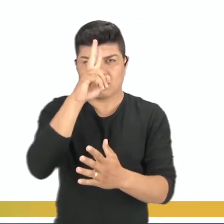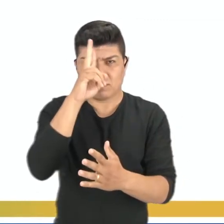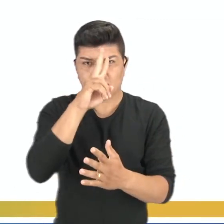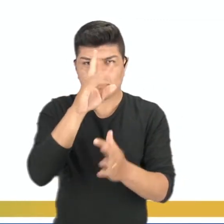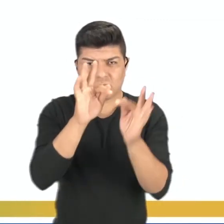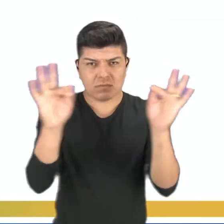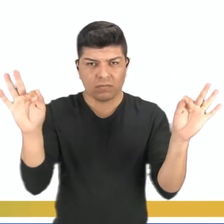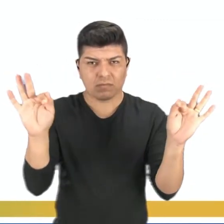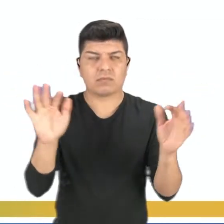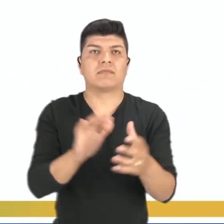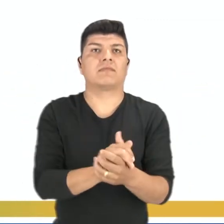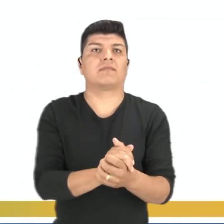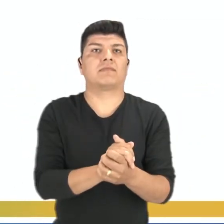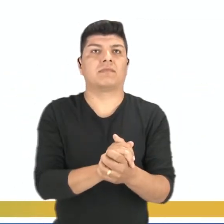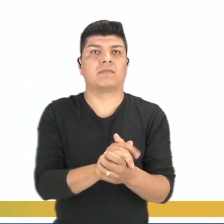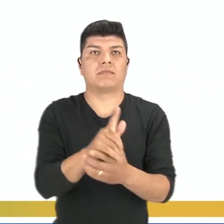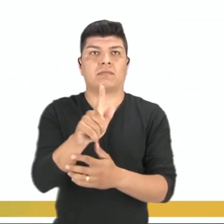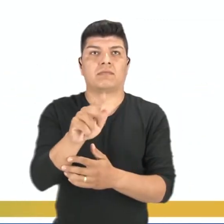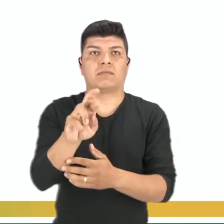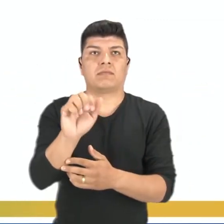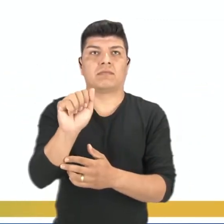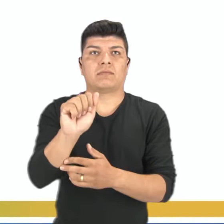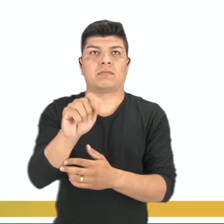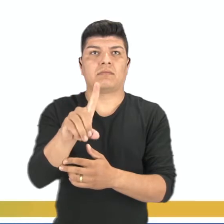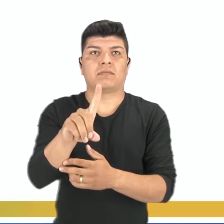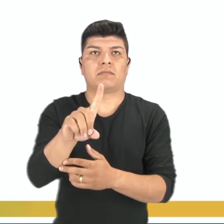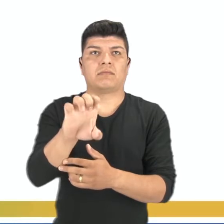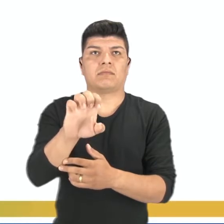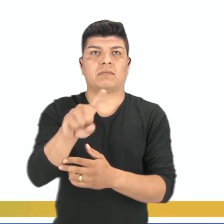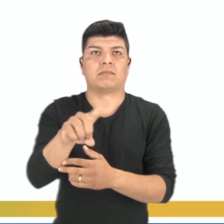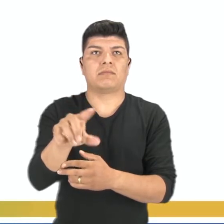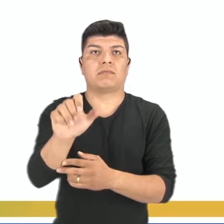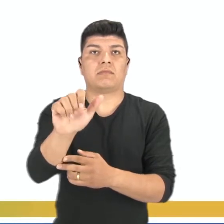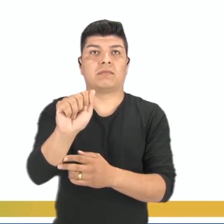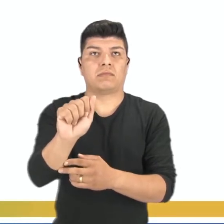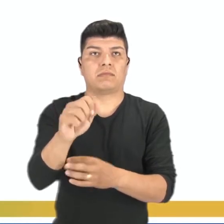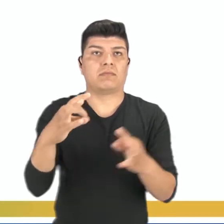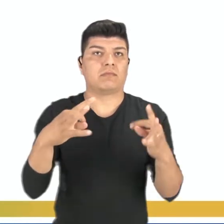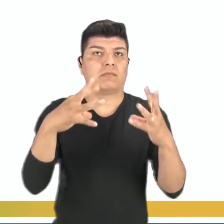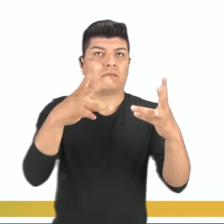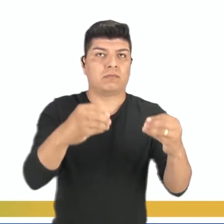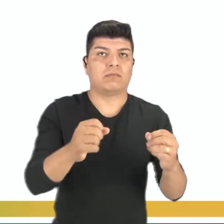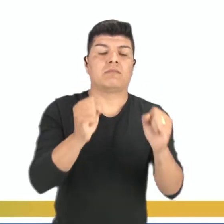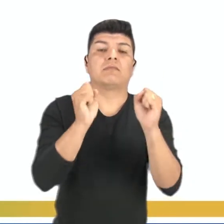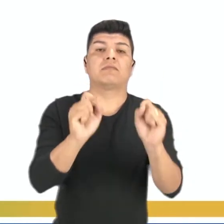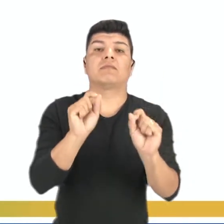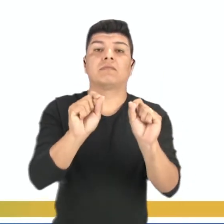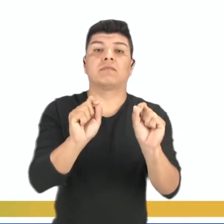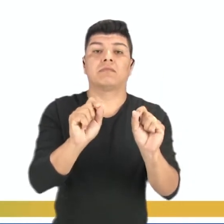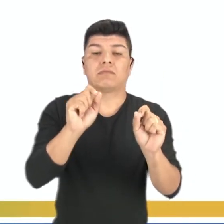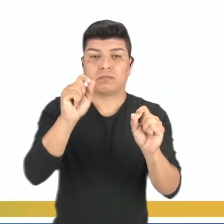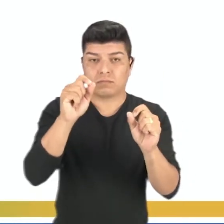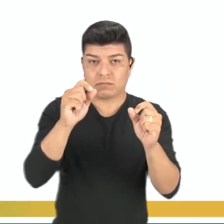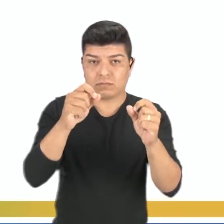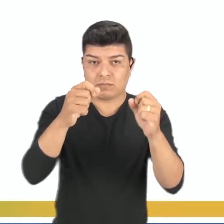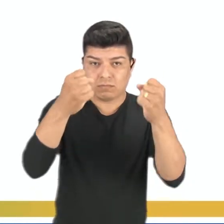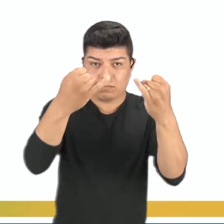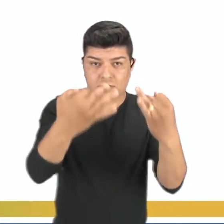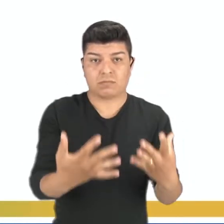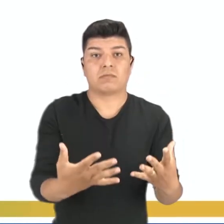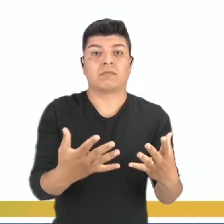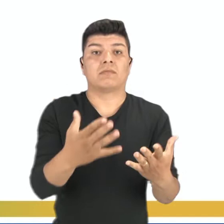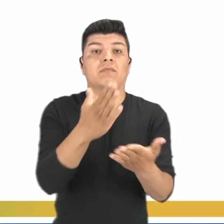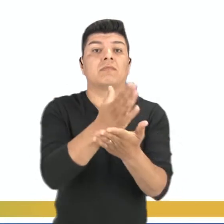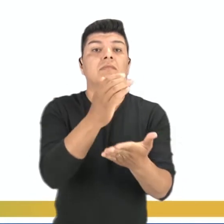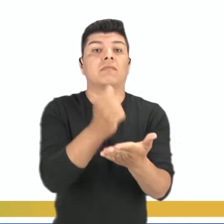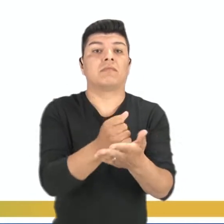dessas frases, né? Grandeza é tudo aquilo que pode ser mensurável. A grandeza ela vai se